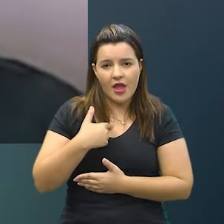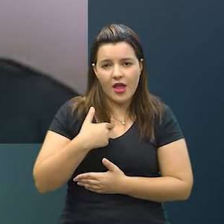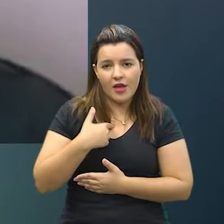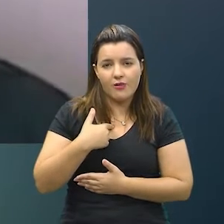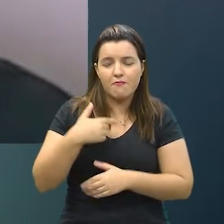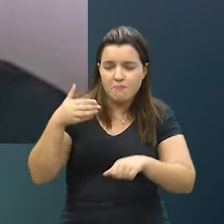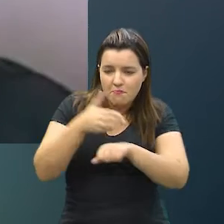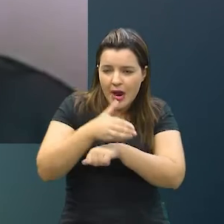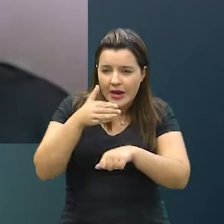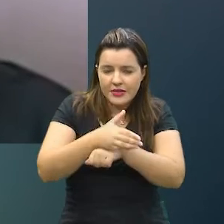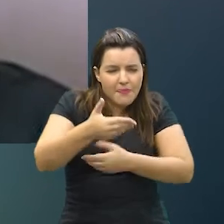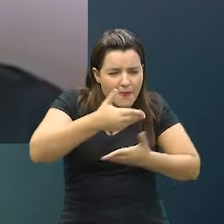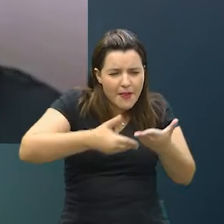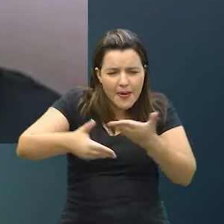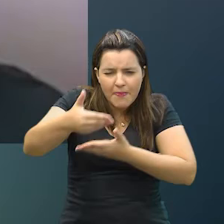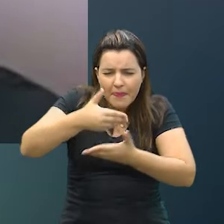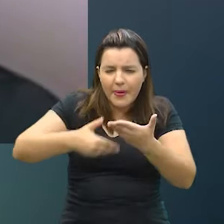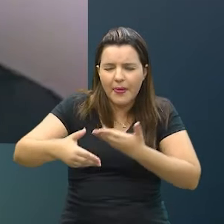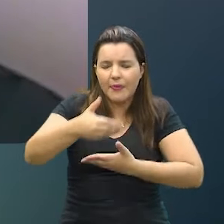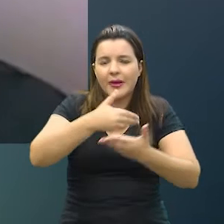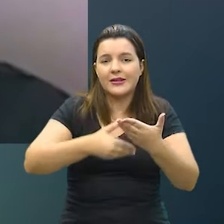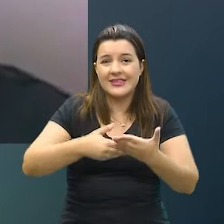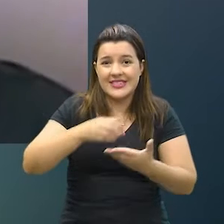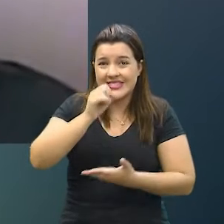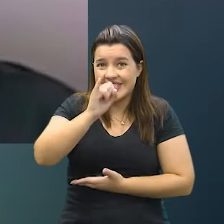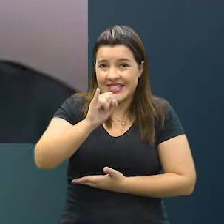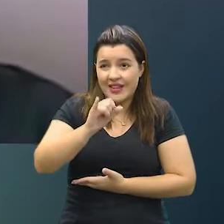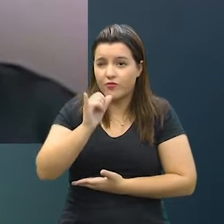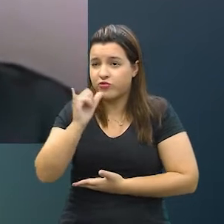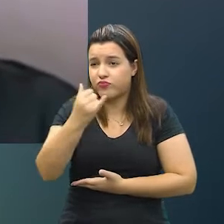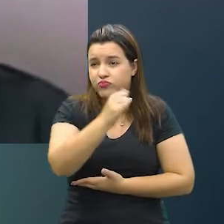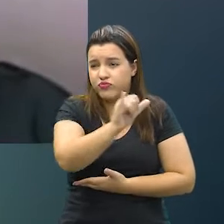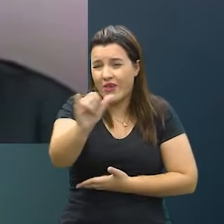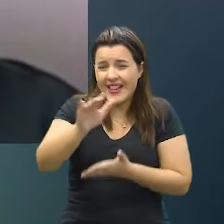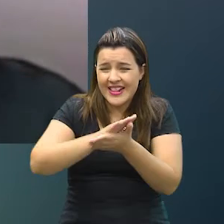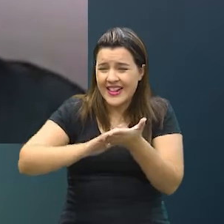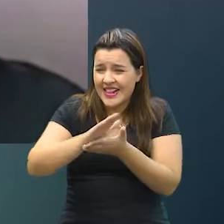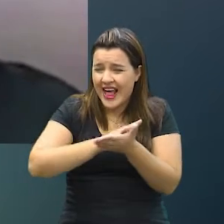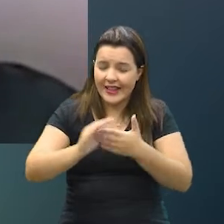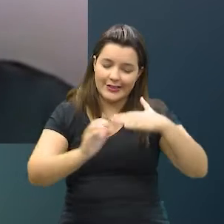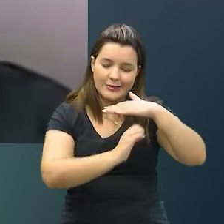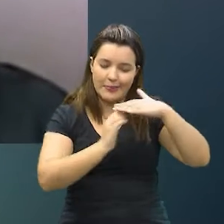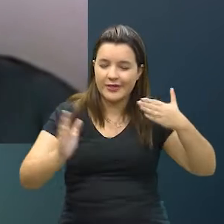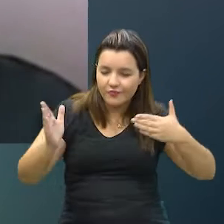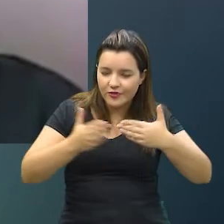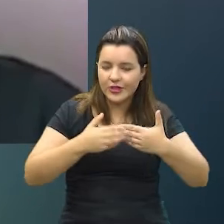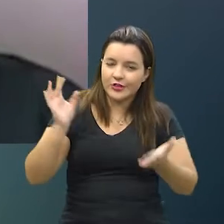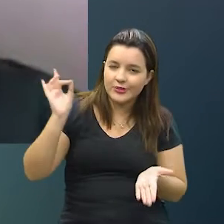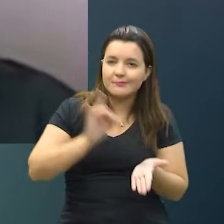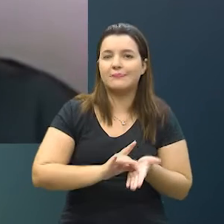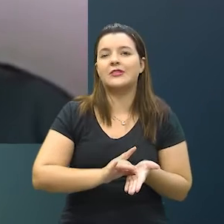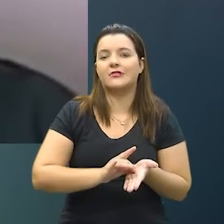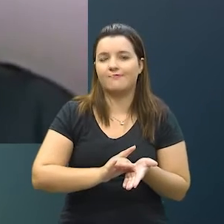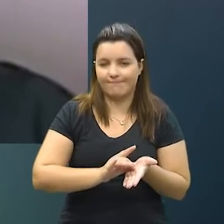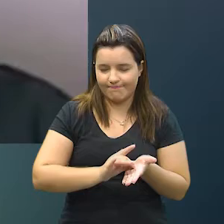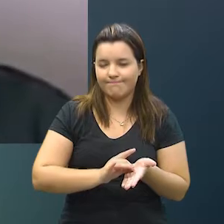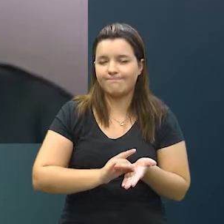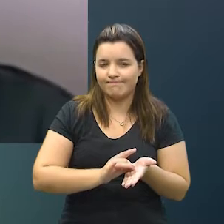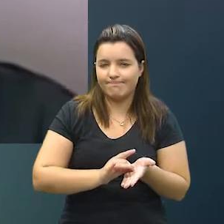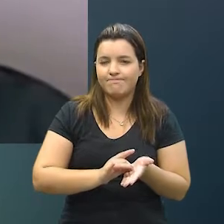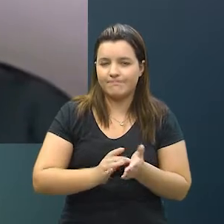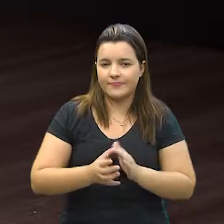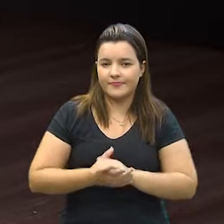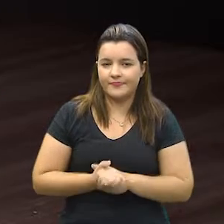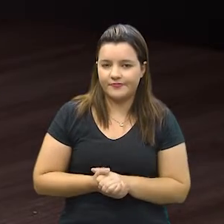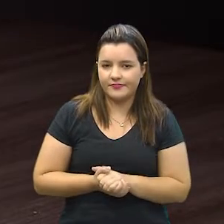minha empresa estaria fechada. Não teria mais como a gente conseguir pegar recursos para a gente manter